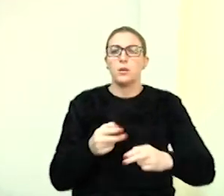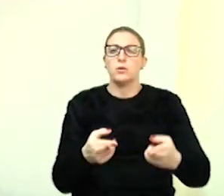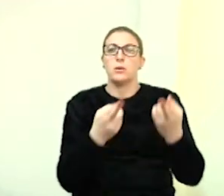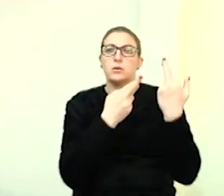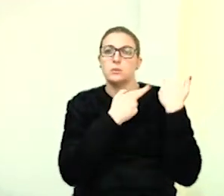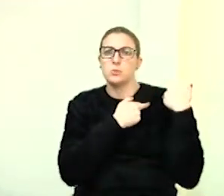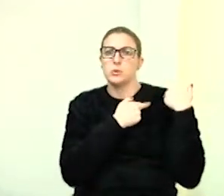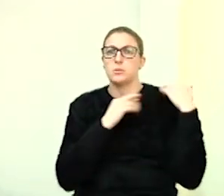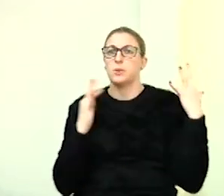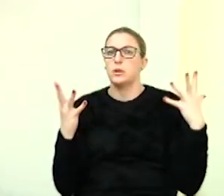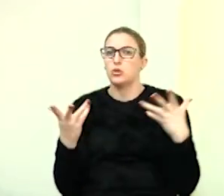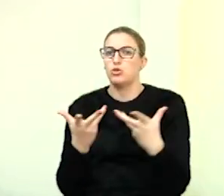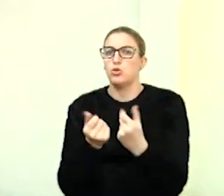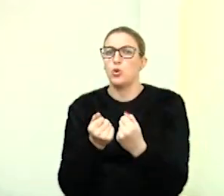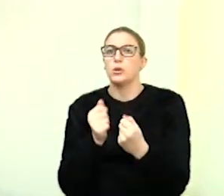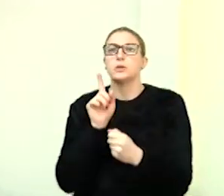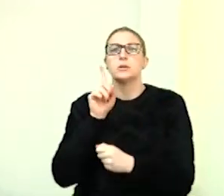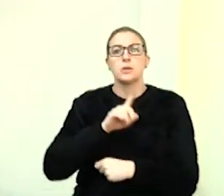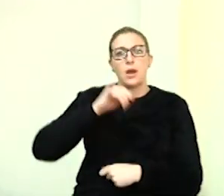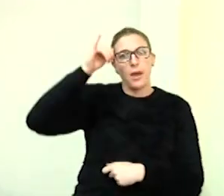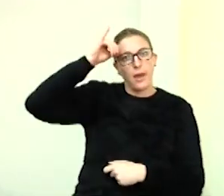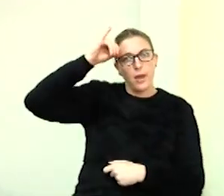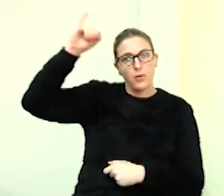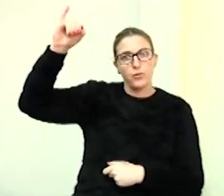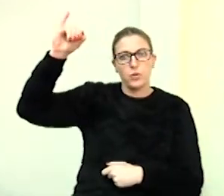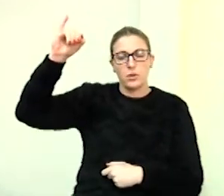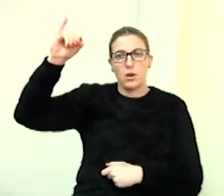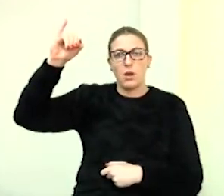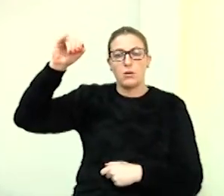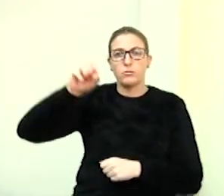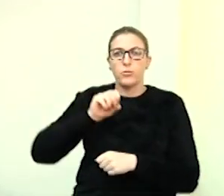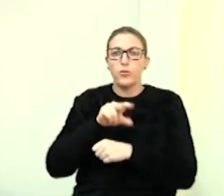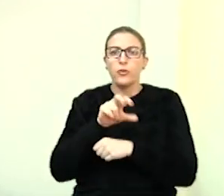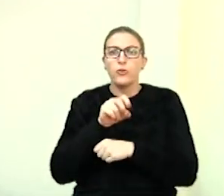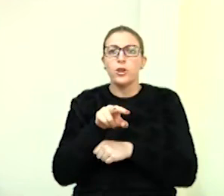é de evitar o máximo fazer esse vírus circular.